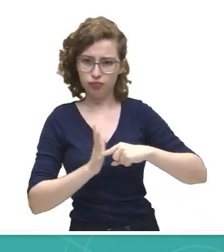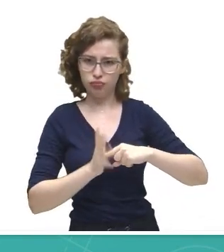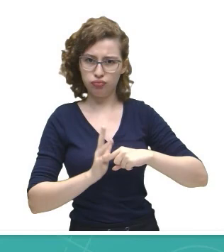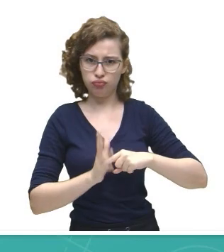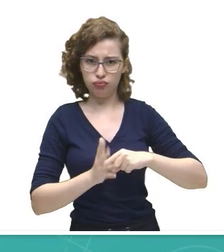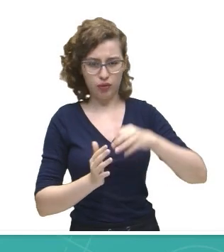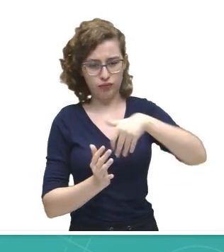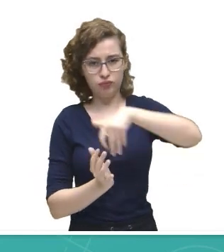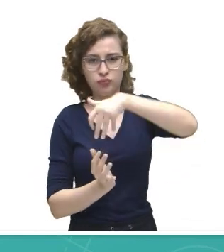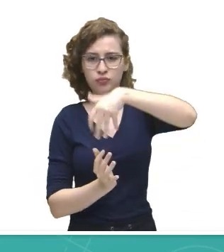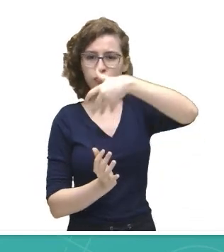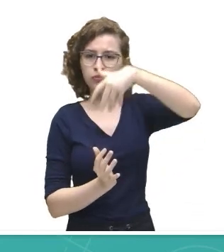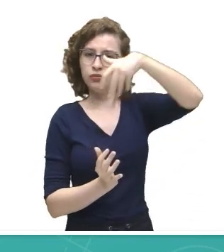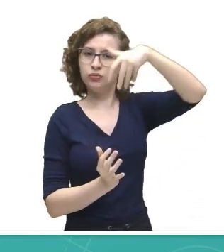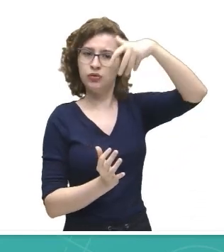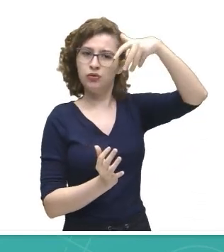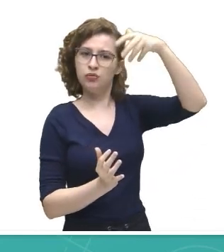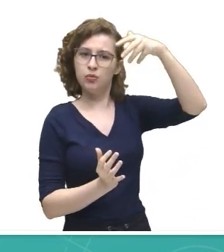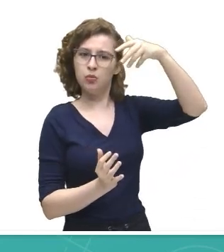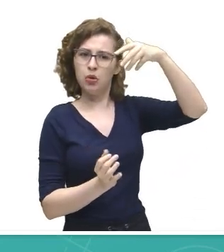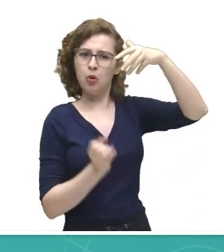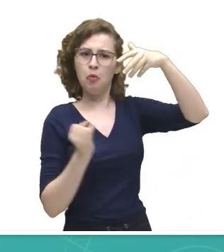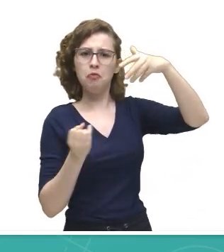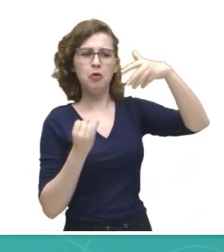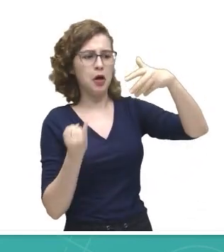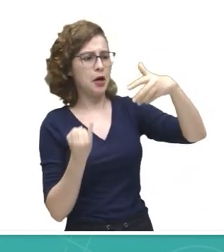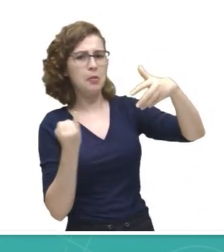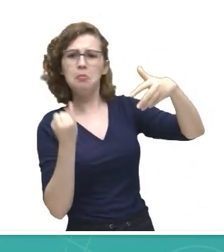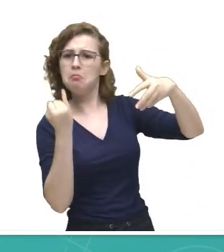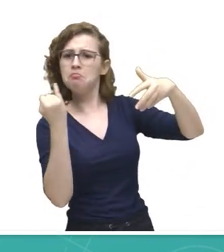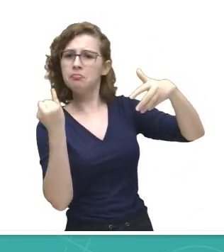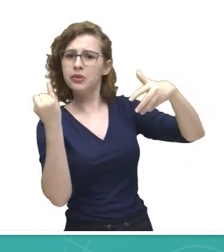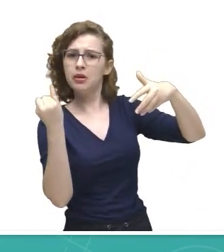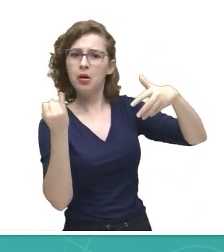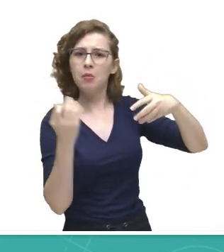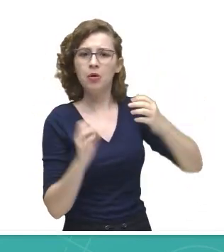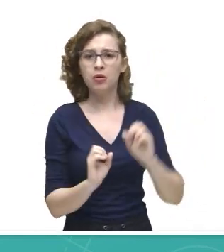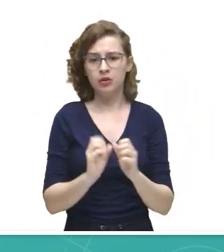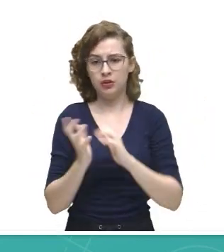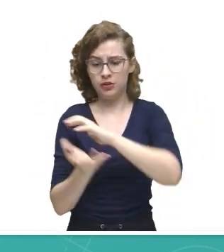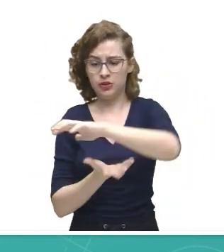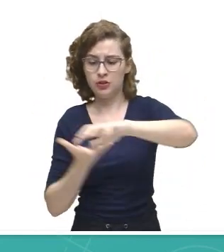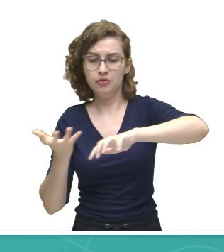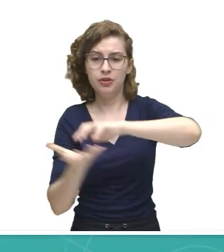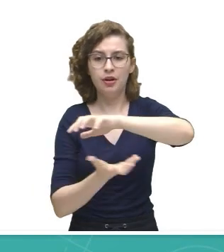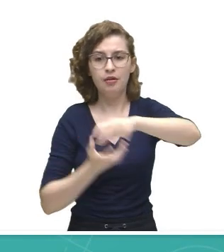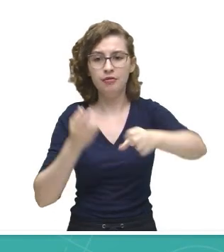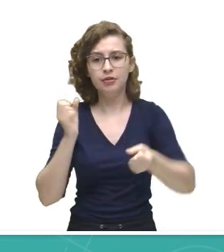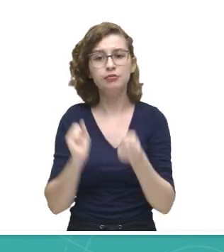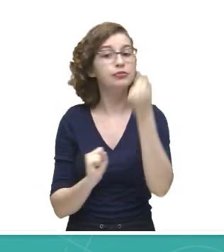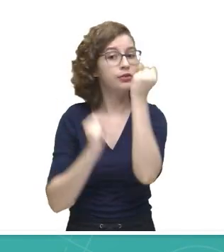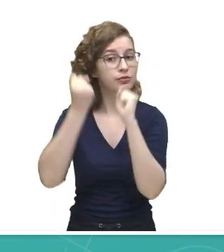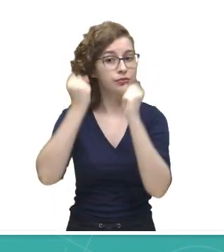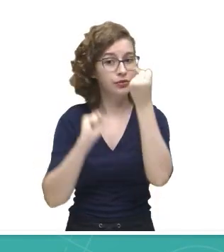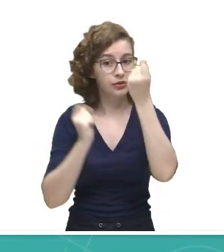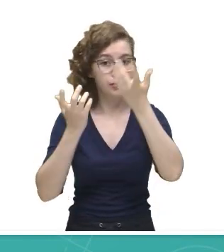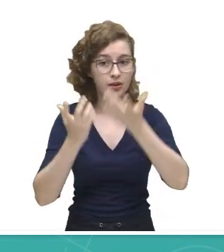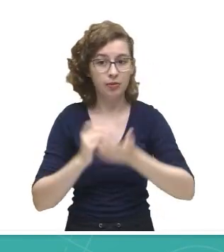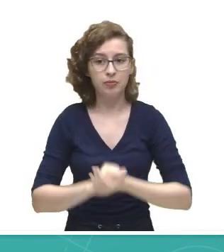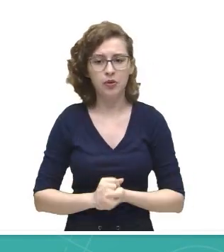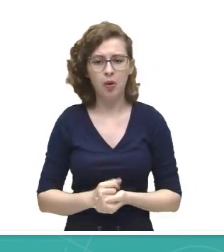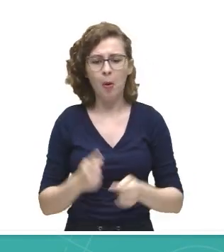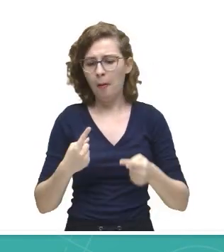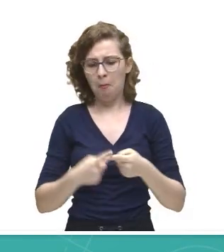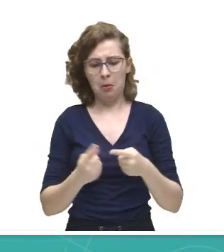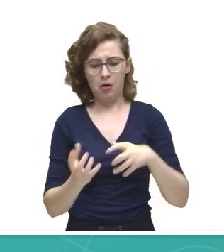motor a vapor tornou-se o fator mais importante da Revolução Industrial. Então, por que o motor a